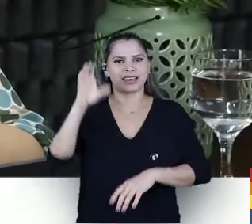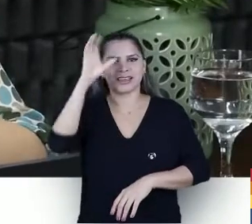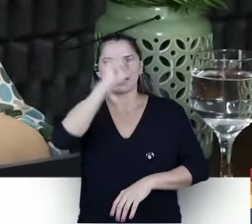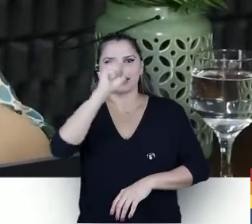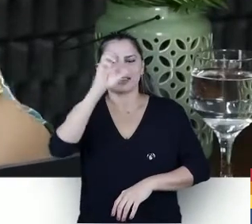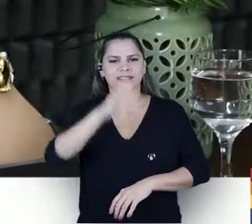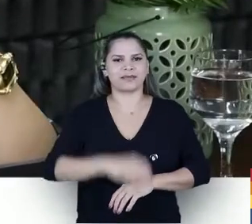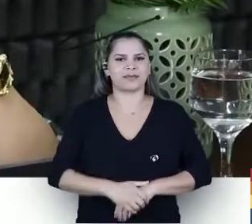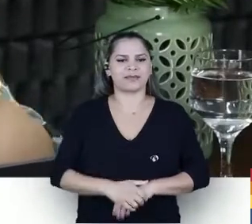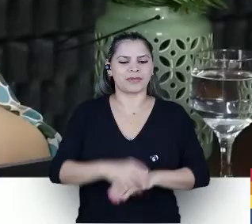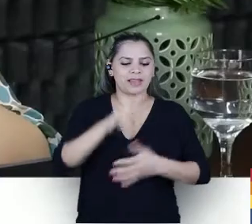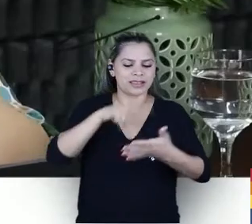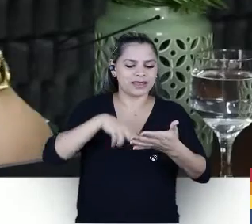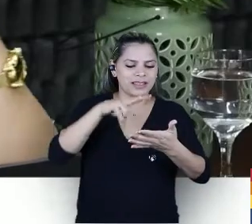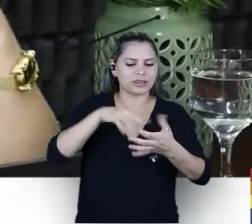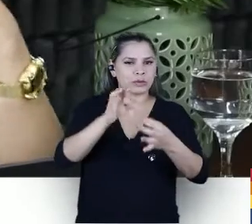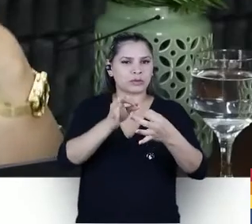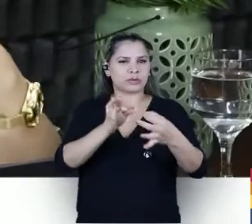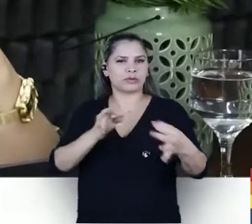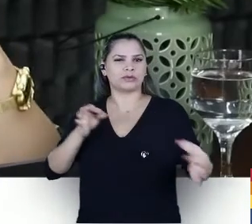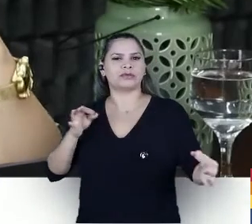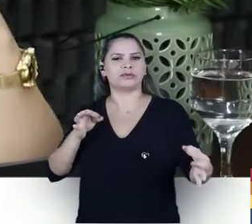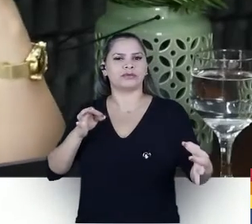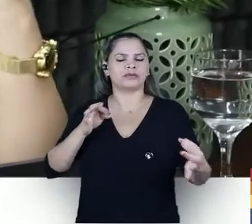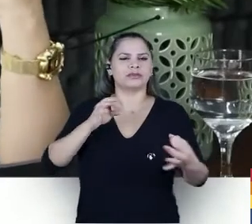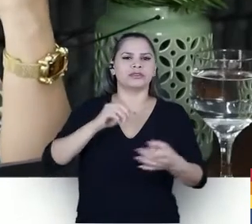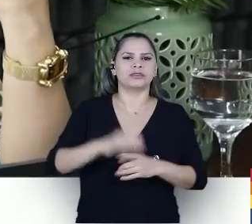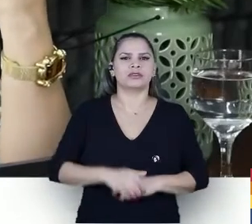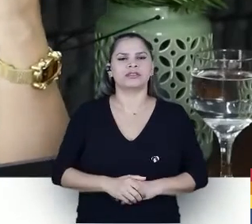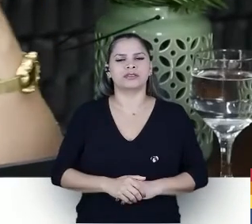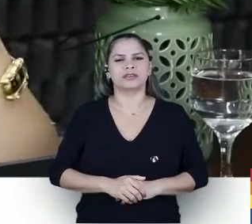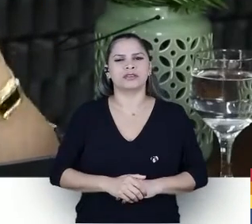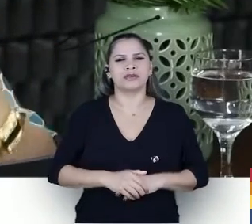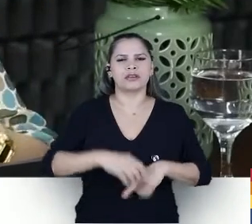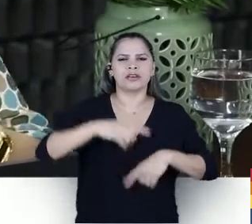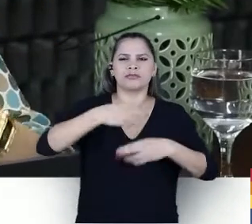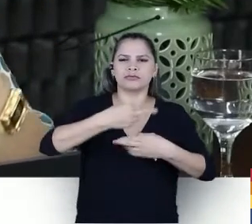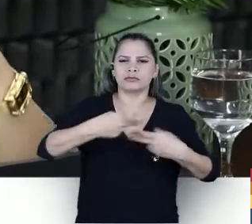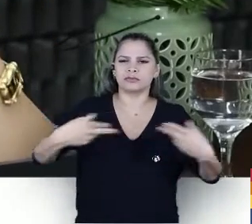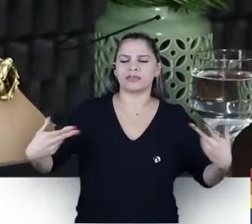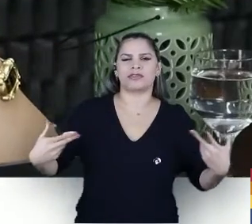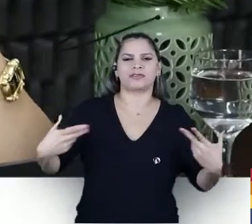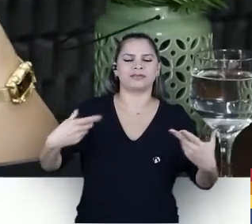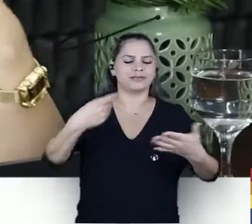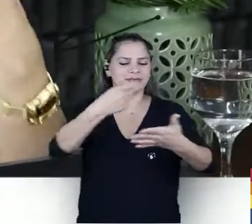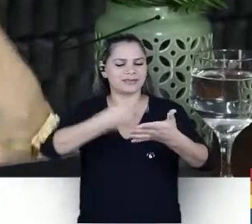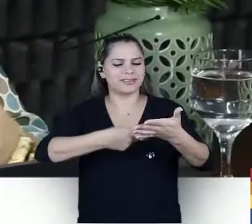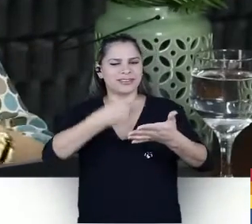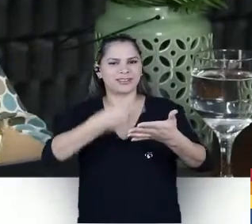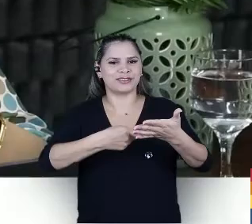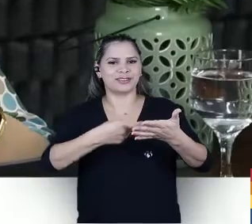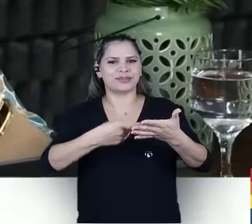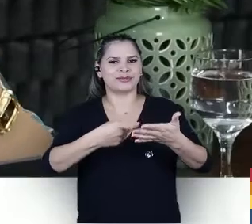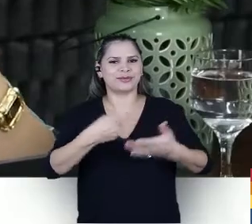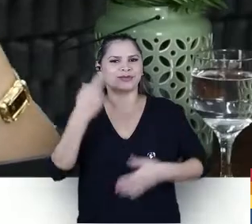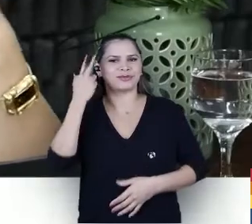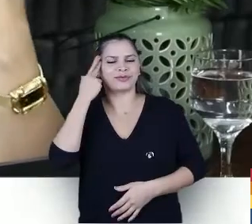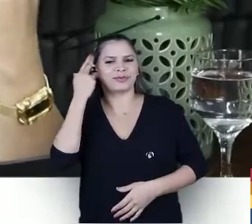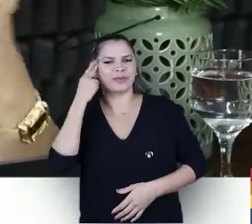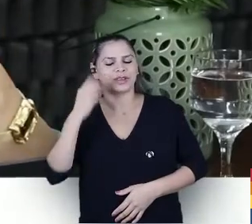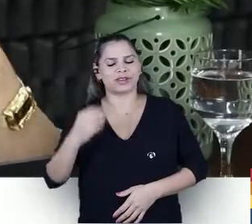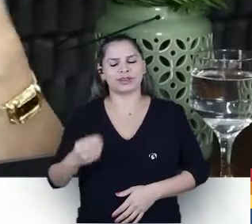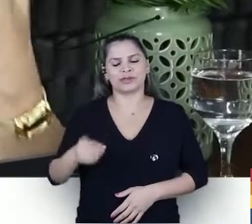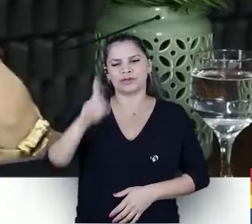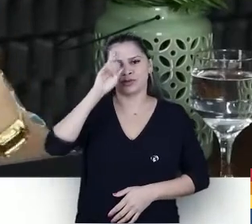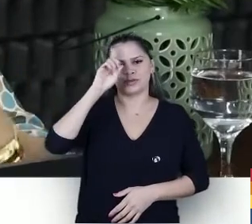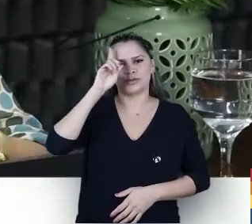virtual, e a dificuldade de trabalhar essa leitura, de prendê-los a textos mais longos ou textos de